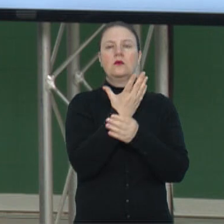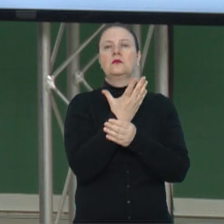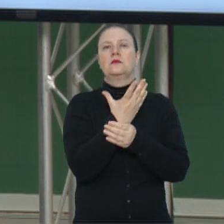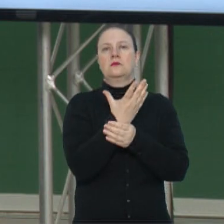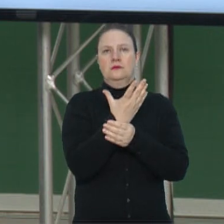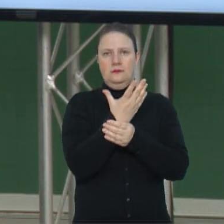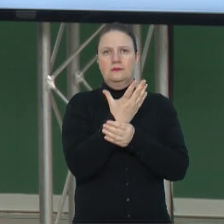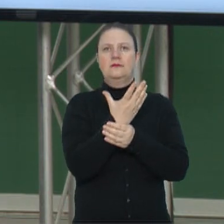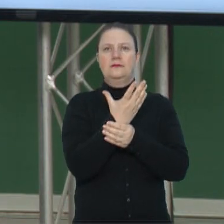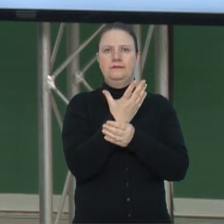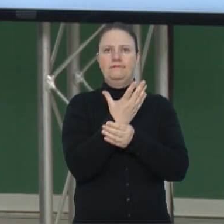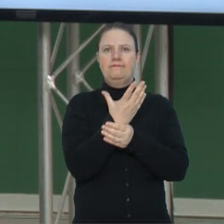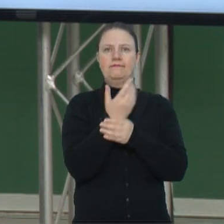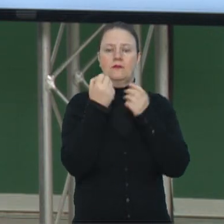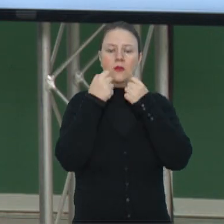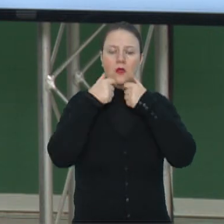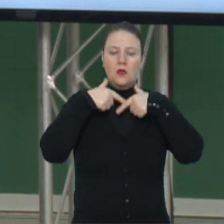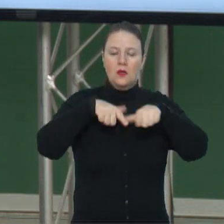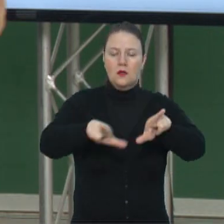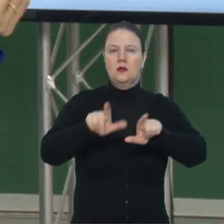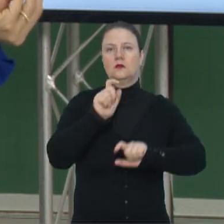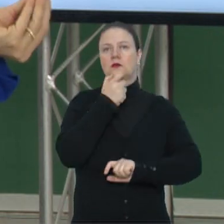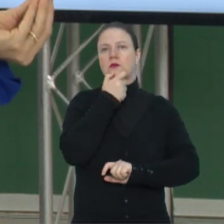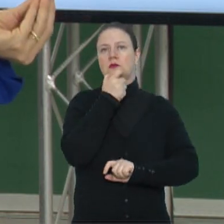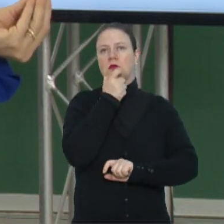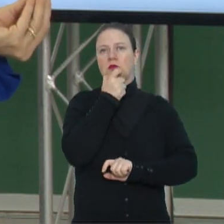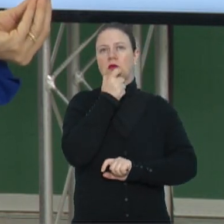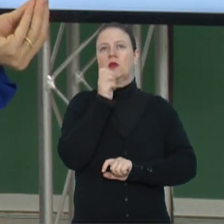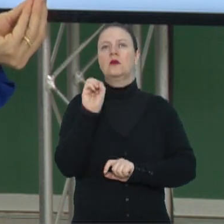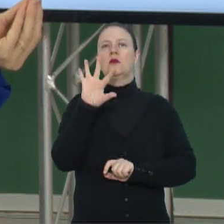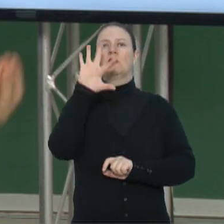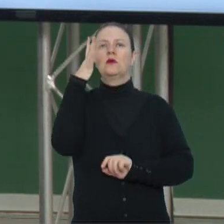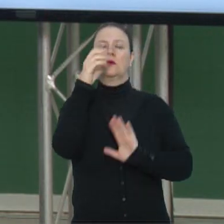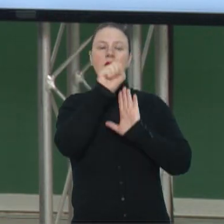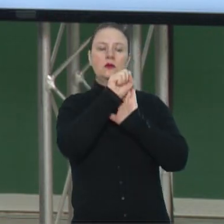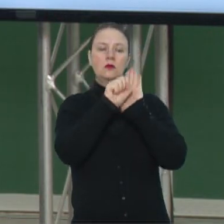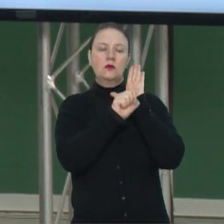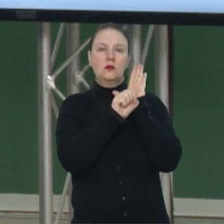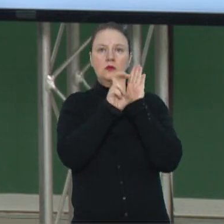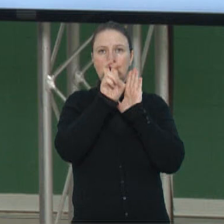formou, então, a língua inglesa. Isso aconteceu no século V.